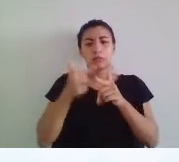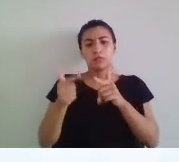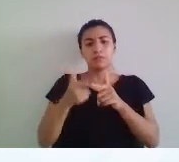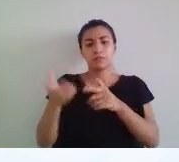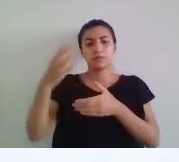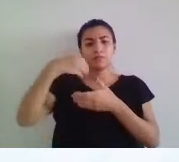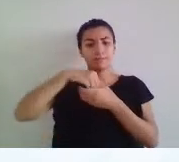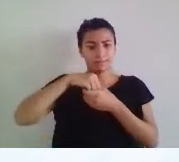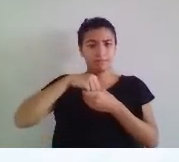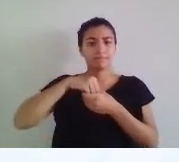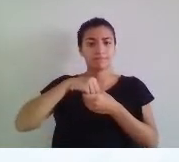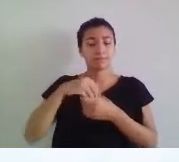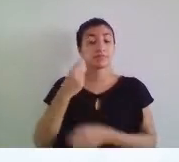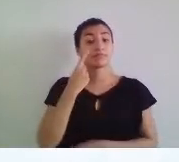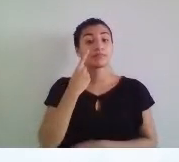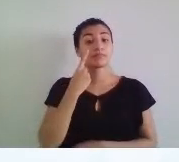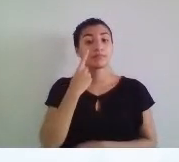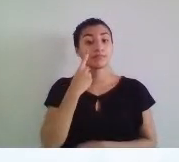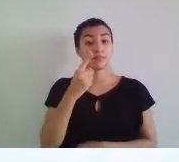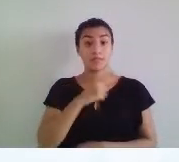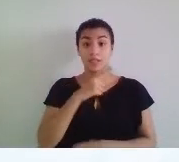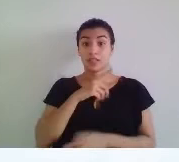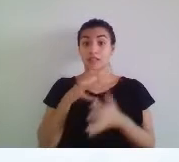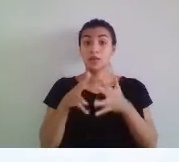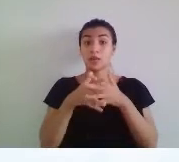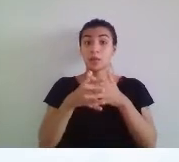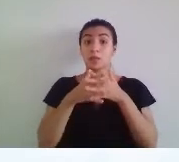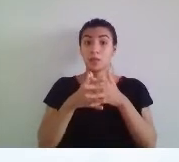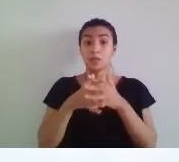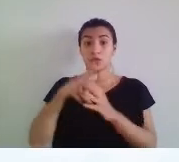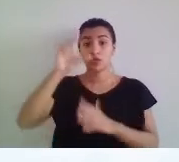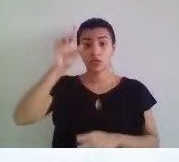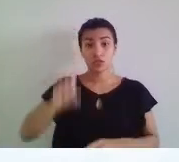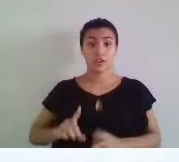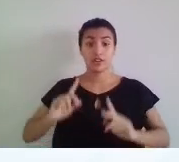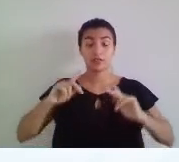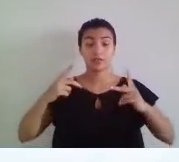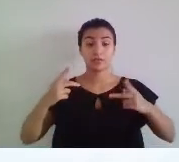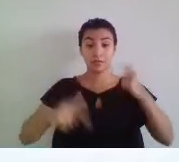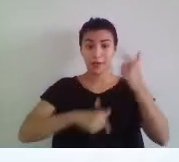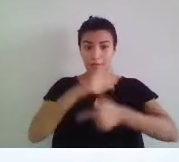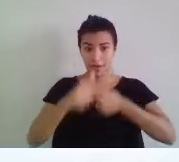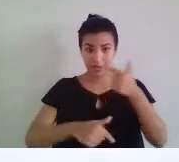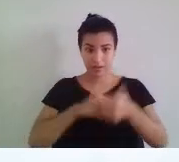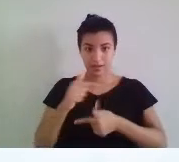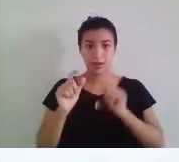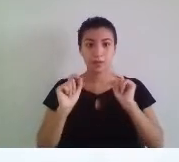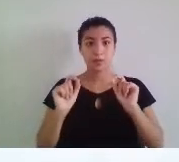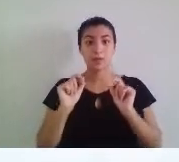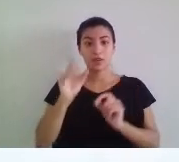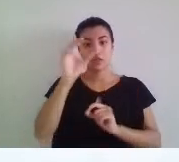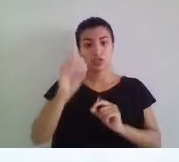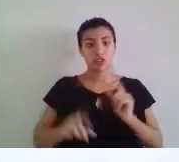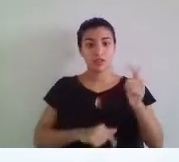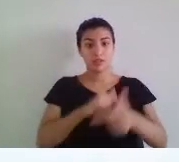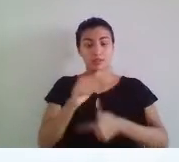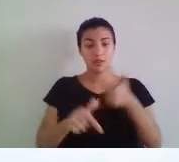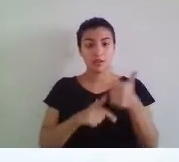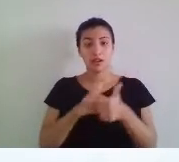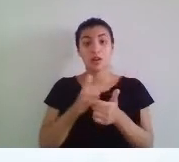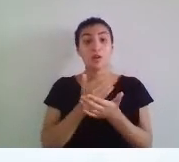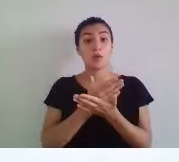produtivo. E veja só, aí vem a ambivalência do direito do trabalho, Gil, voltando para a tua questão. O direito do trabalho, ele nasce nesse